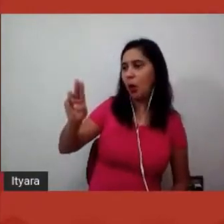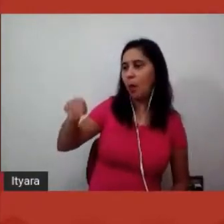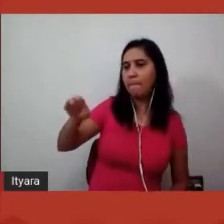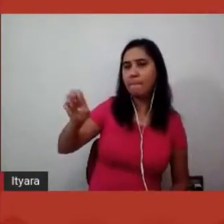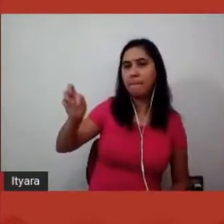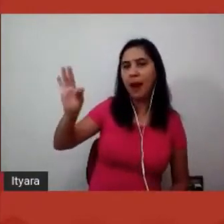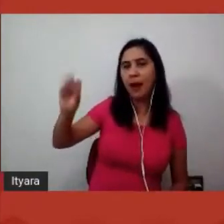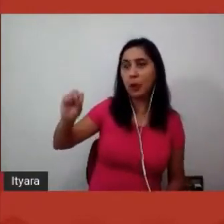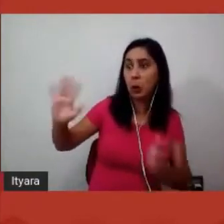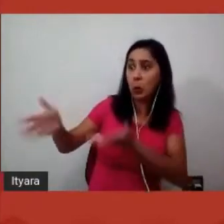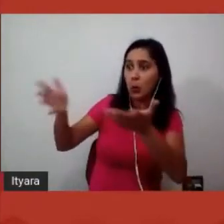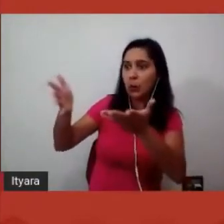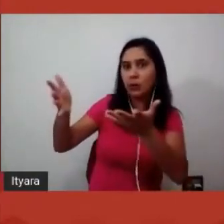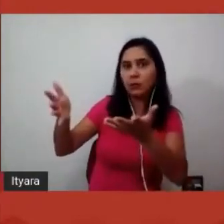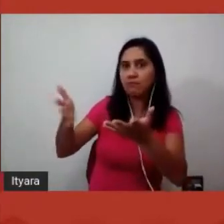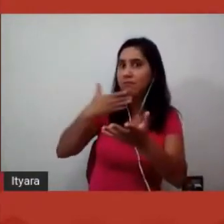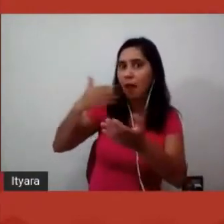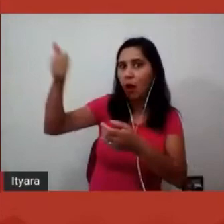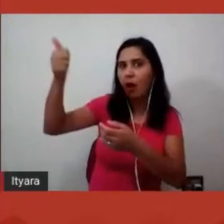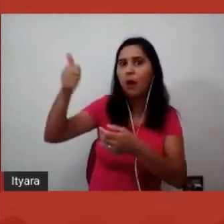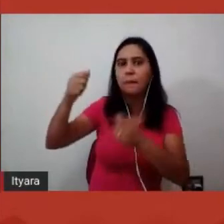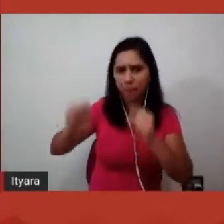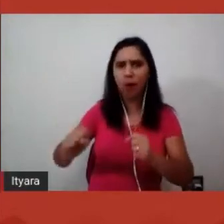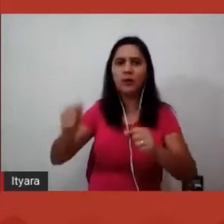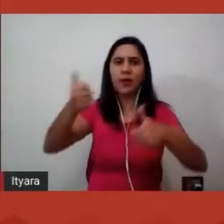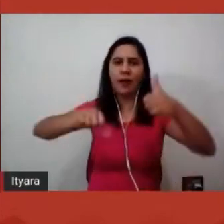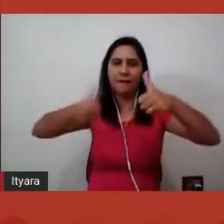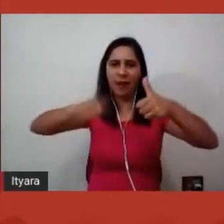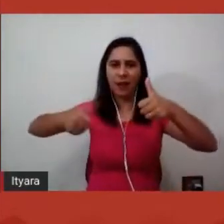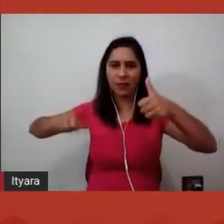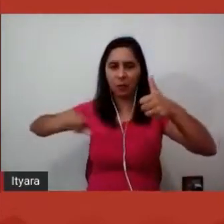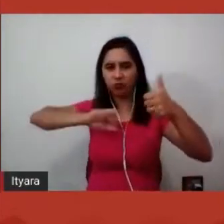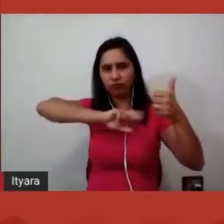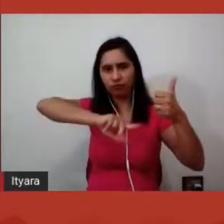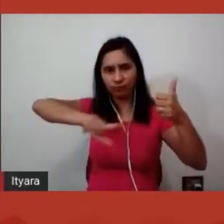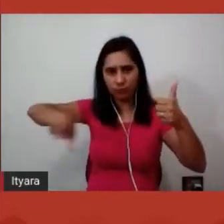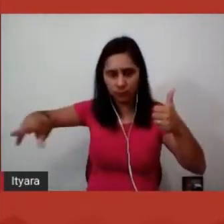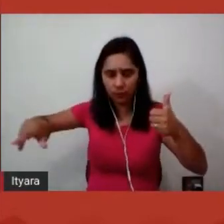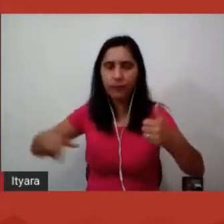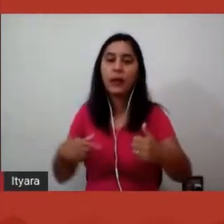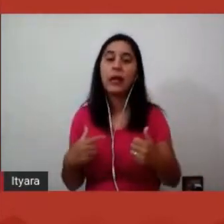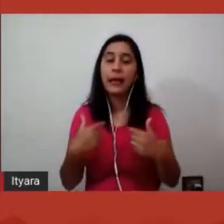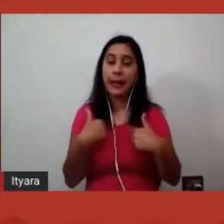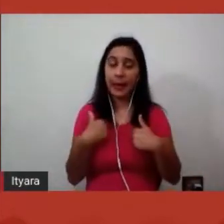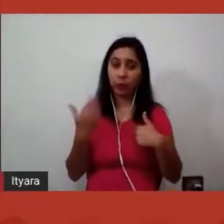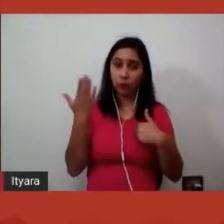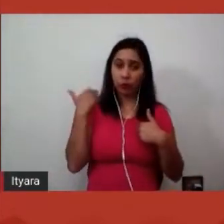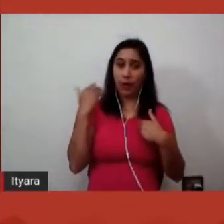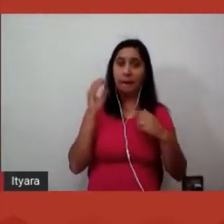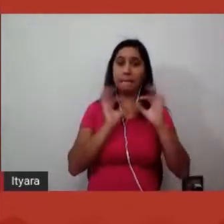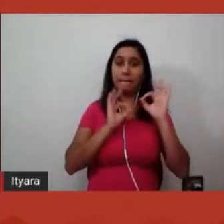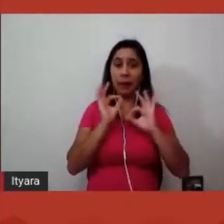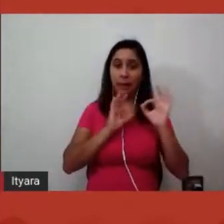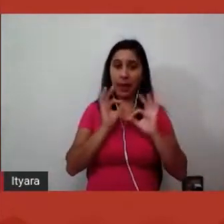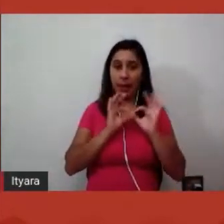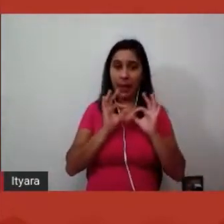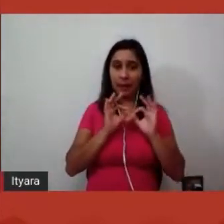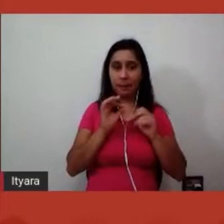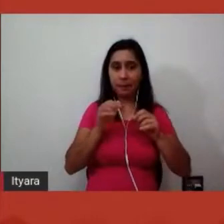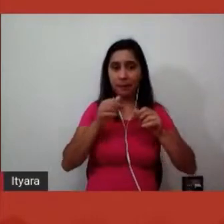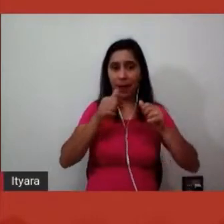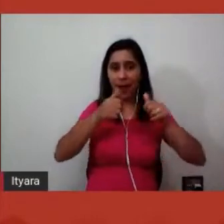grupo não andava, né? É importante fazer a avaliação de uma maneira geral. Como eu tinha deixado preparada esse processo de